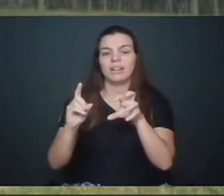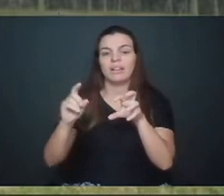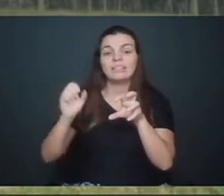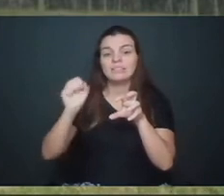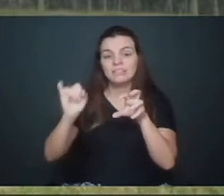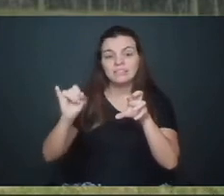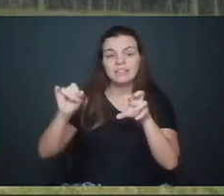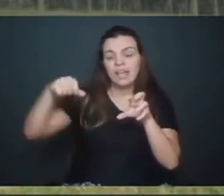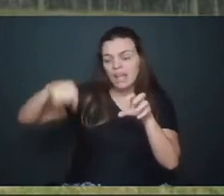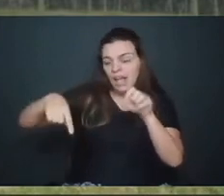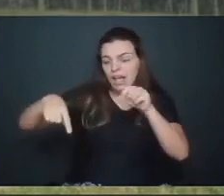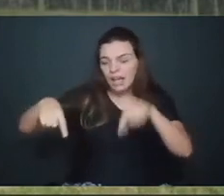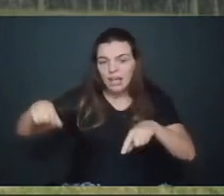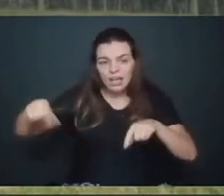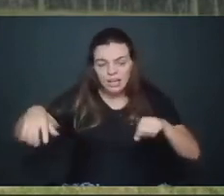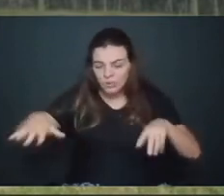É mentira.